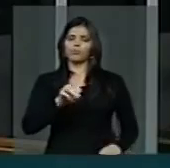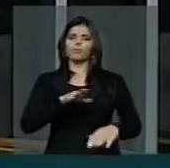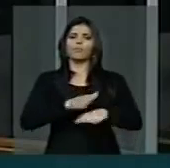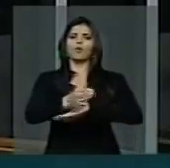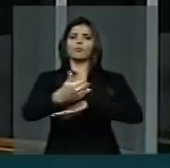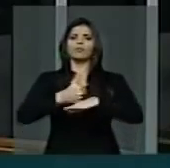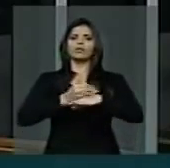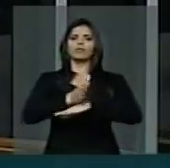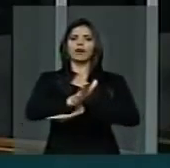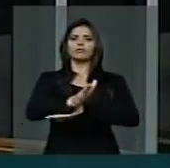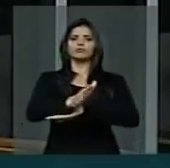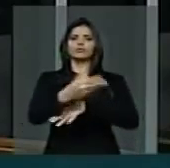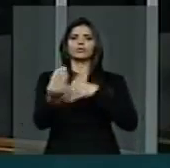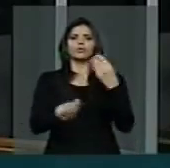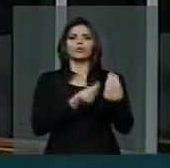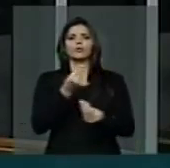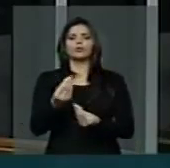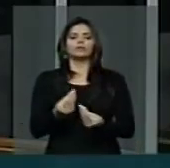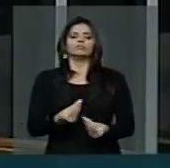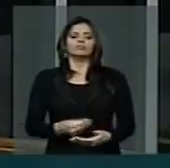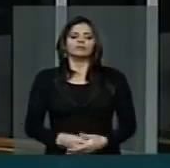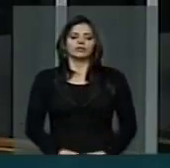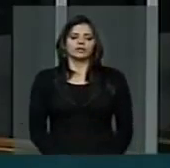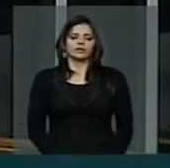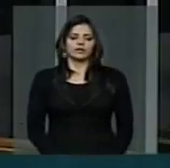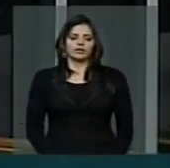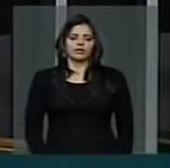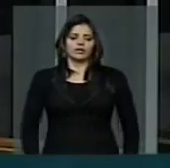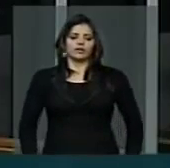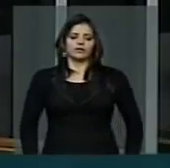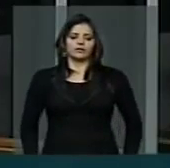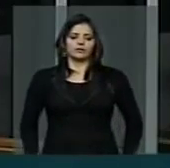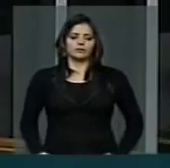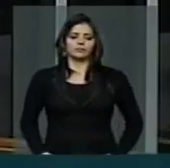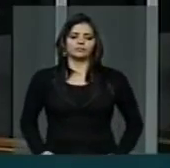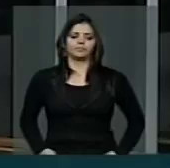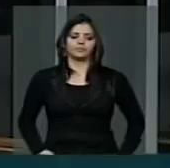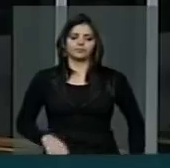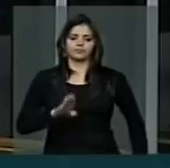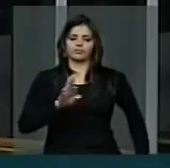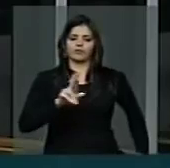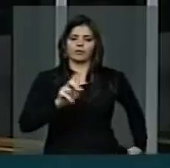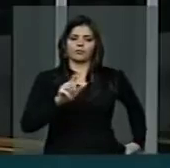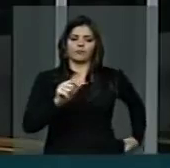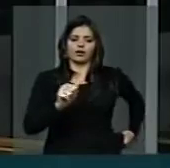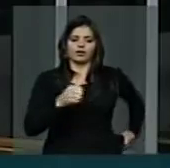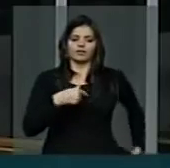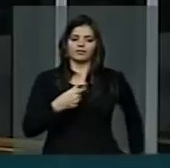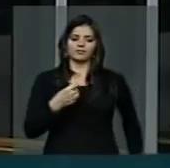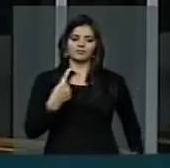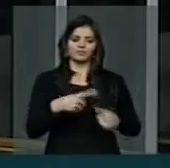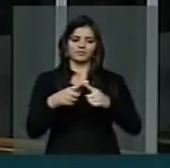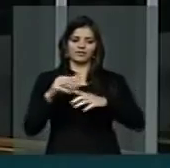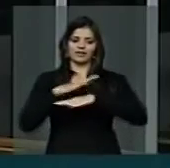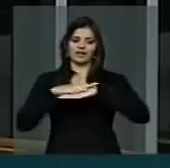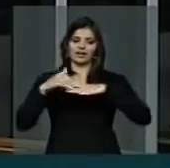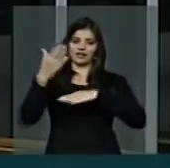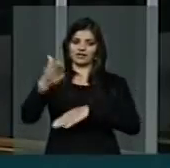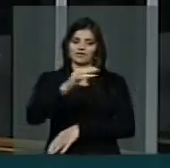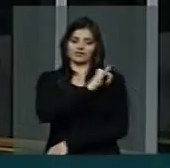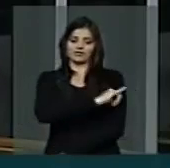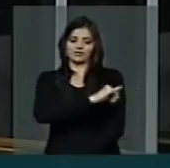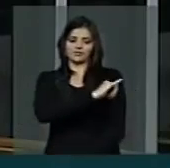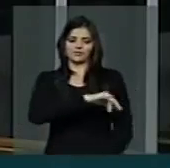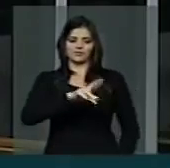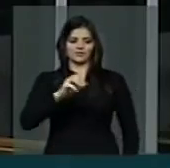Glauber Rocha, do Rio Braga? Eu sempre confundo, Glauber, mas isso é motivo de muito carinho. Você que é do Rio de Janeiro e